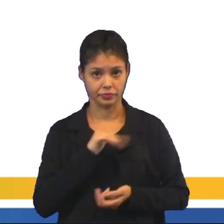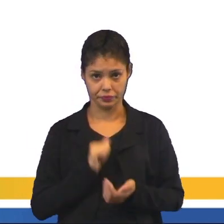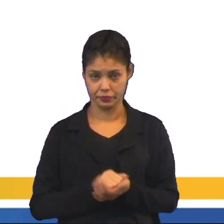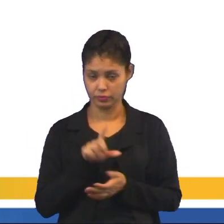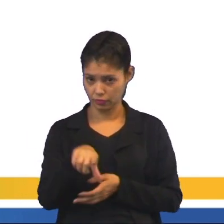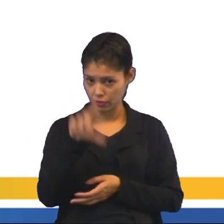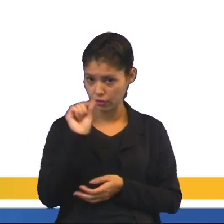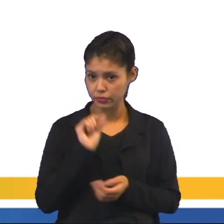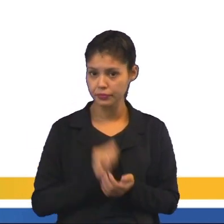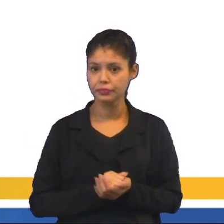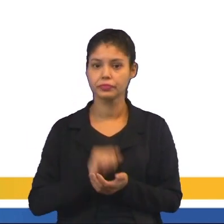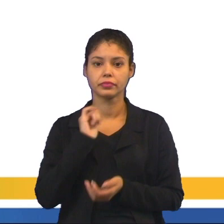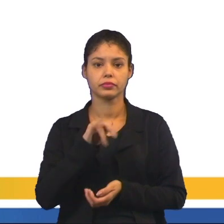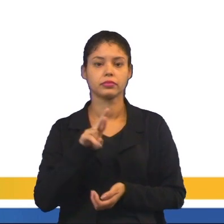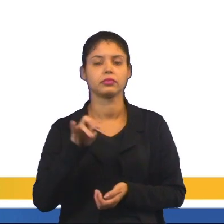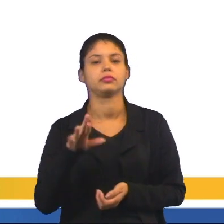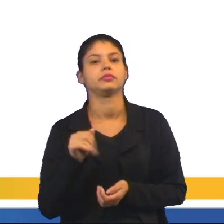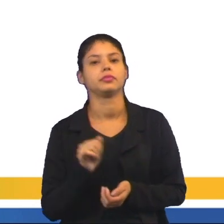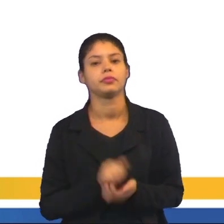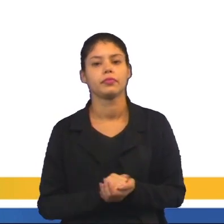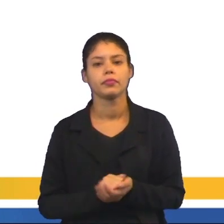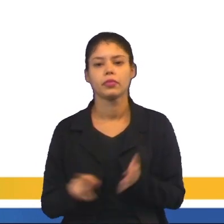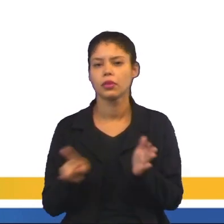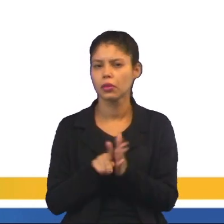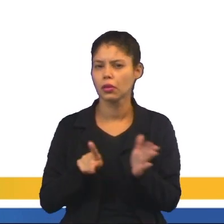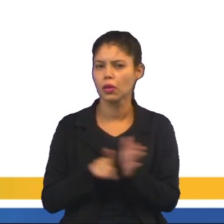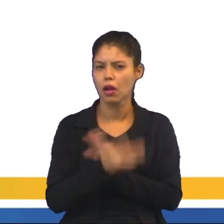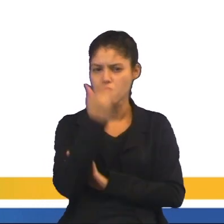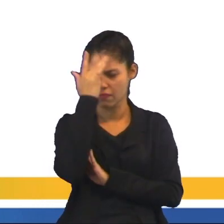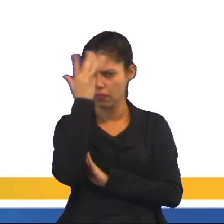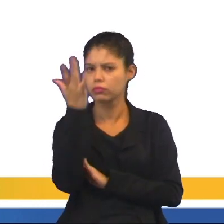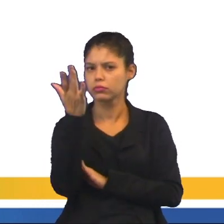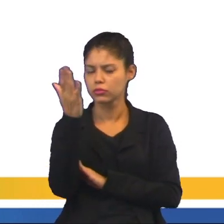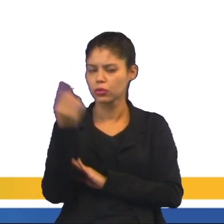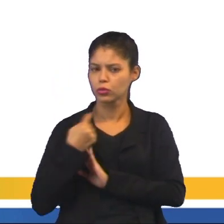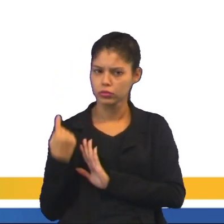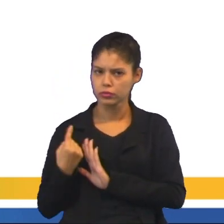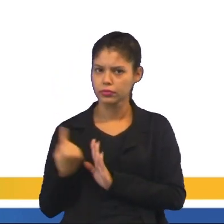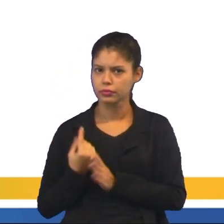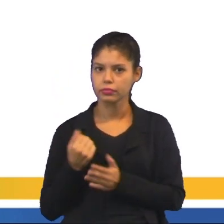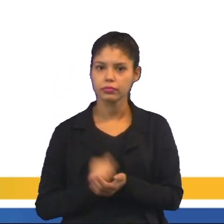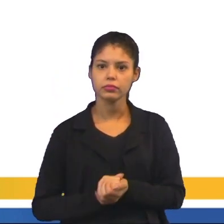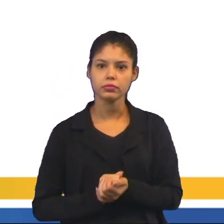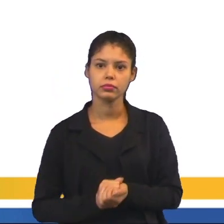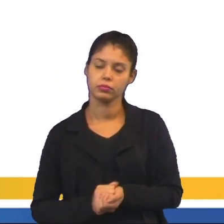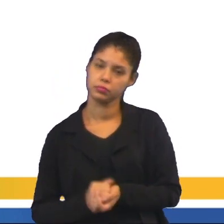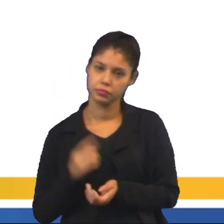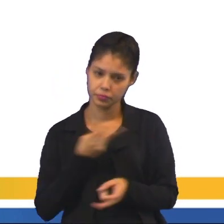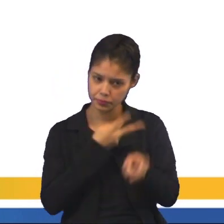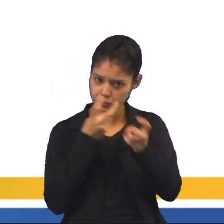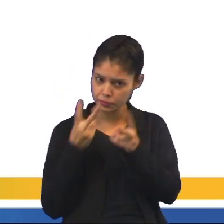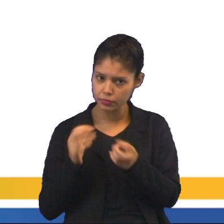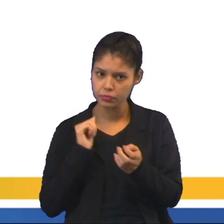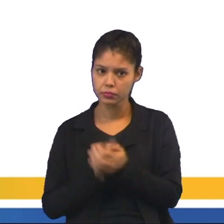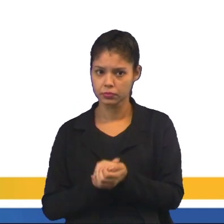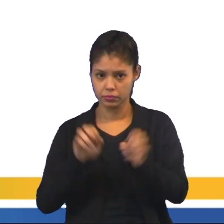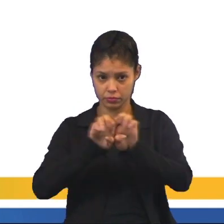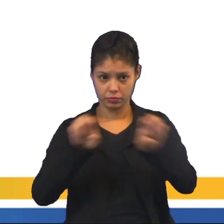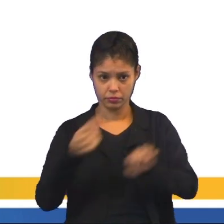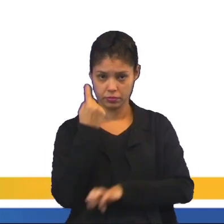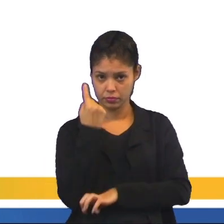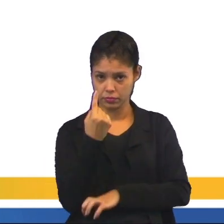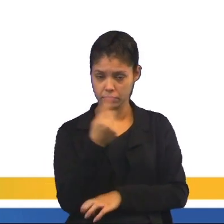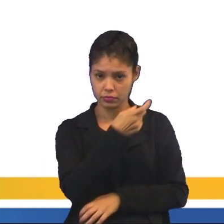vamos escolher a incógnita que esteja mais fácil de ser isolada. Note que na equação